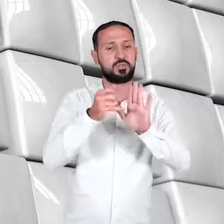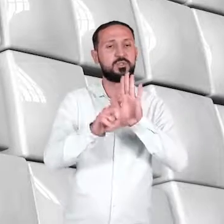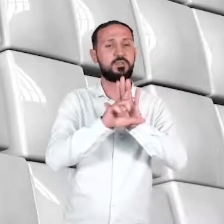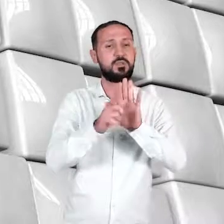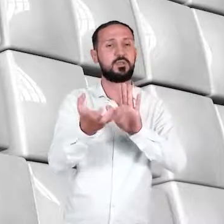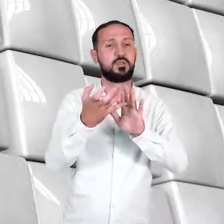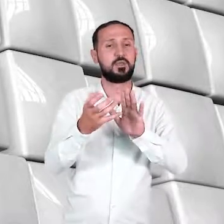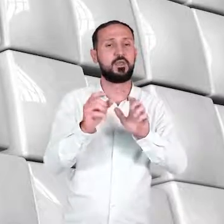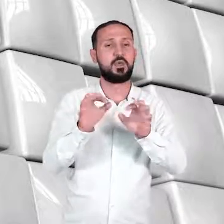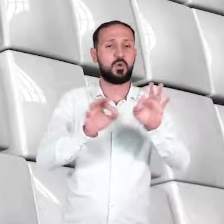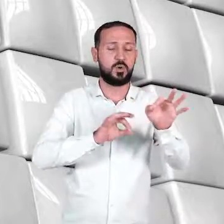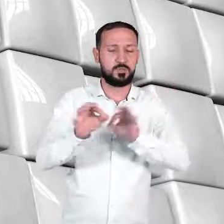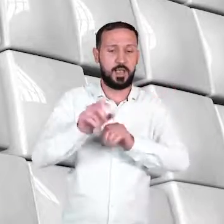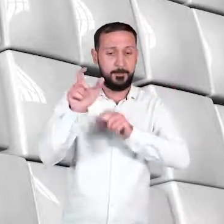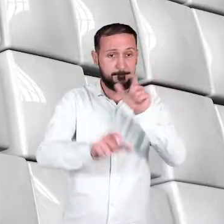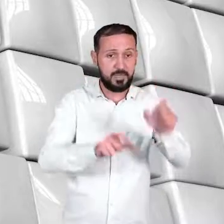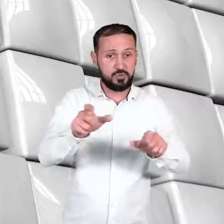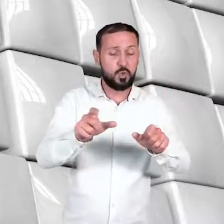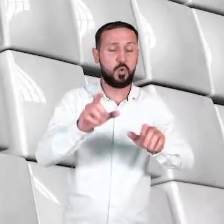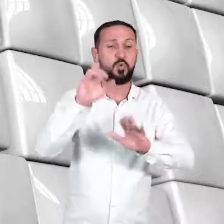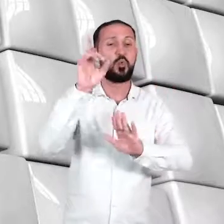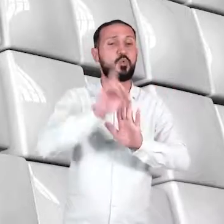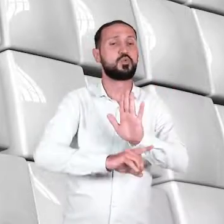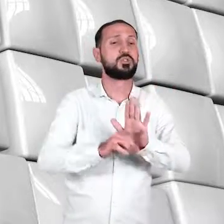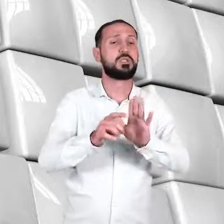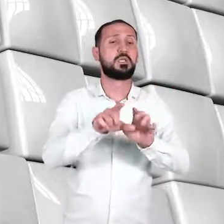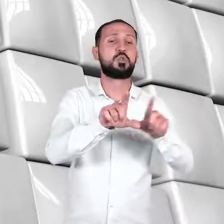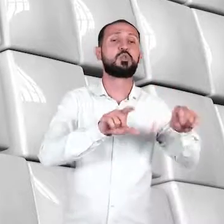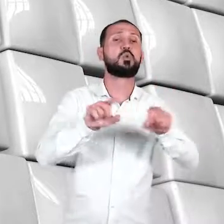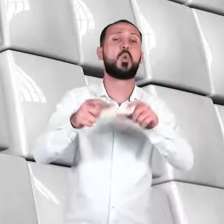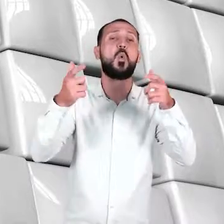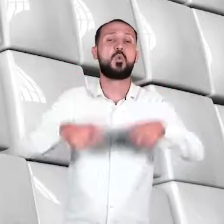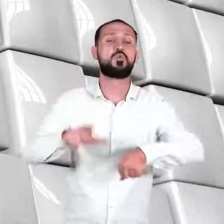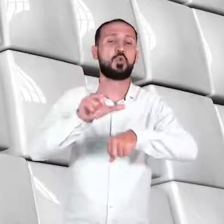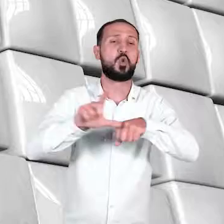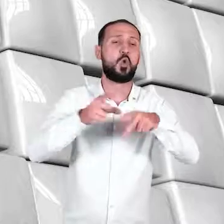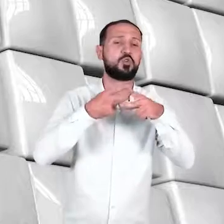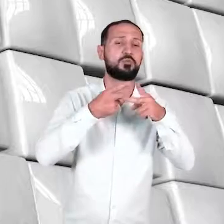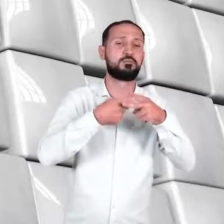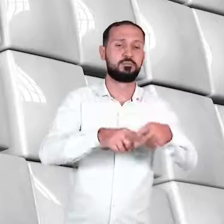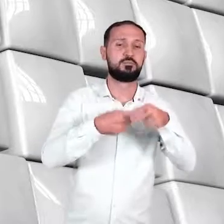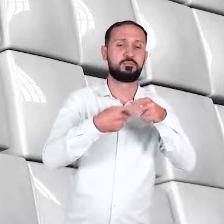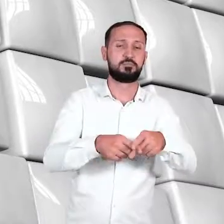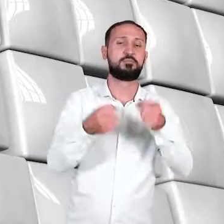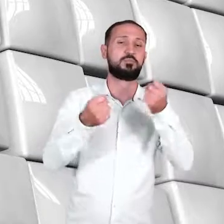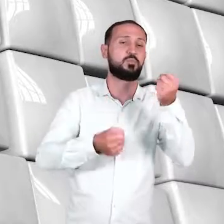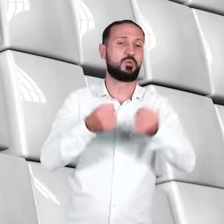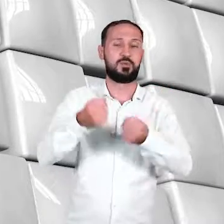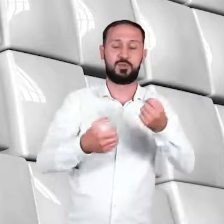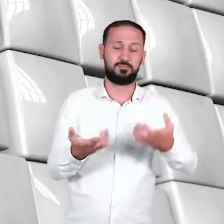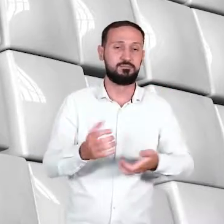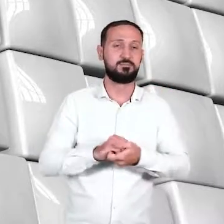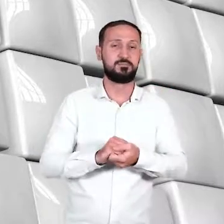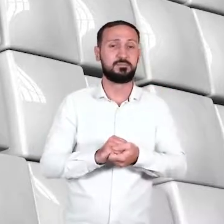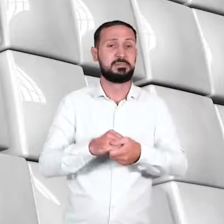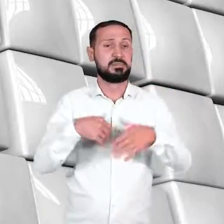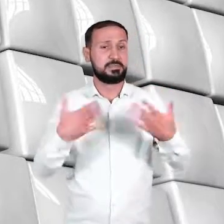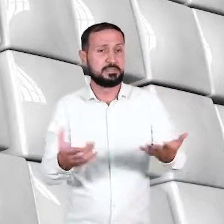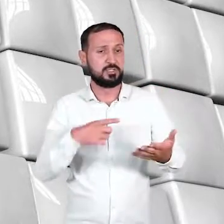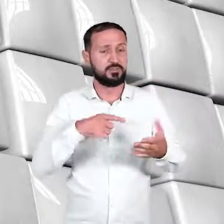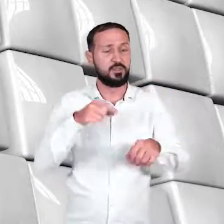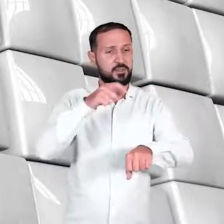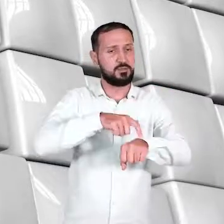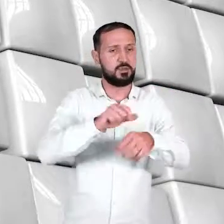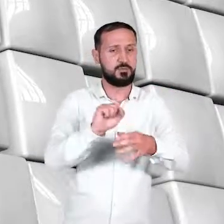de lei que quer dar ao consumidor o direito de onde escolher o local de fazer a revisão de seu veículo,